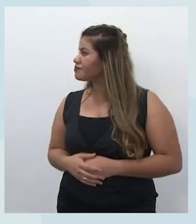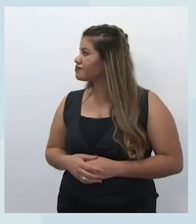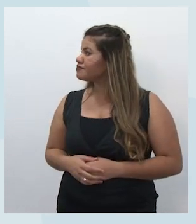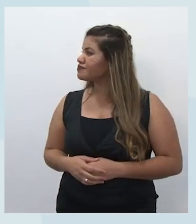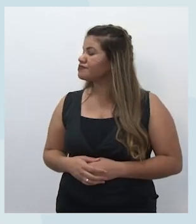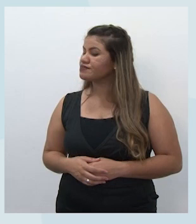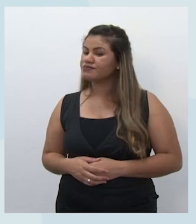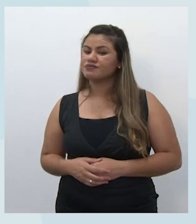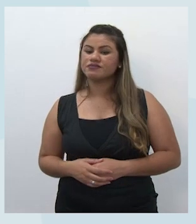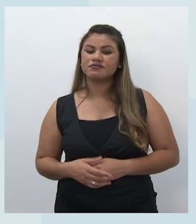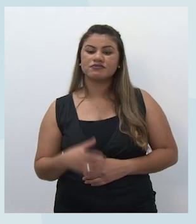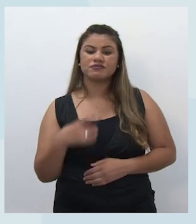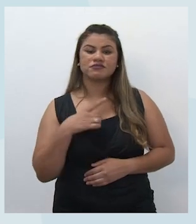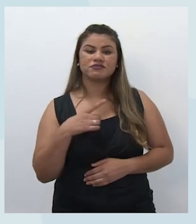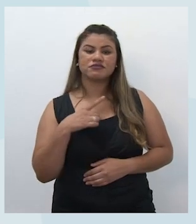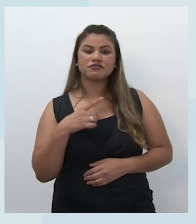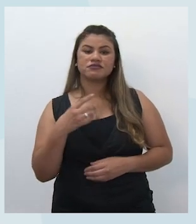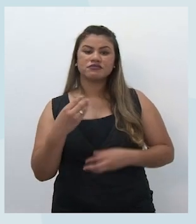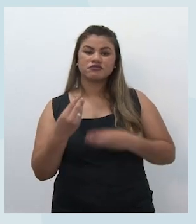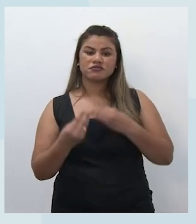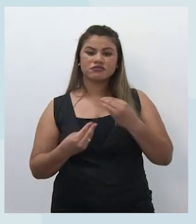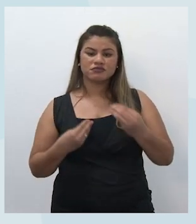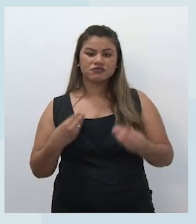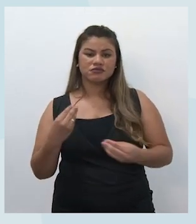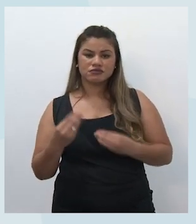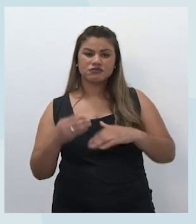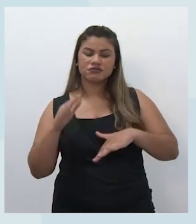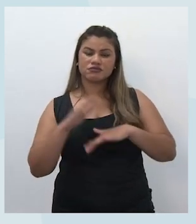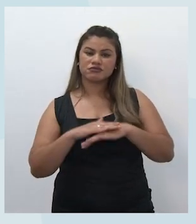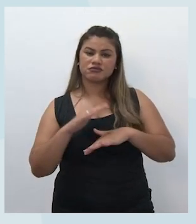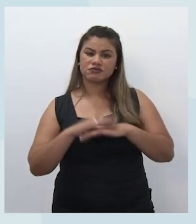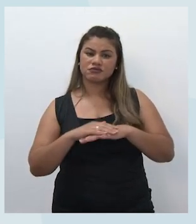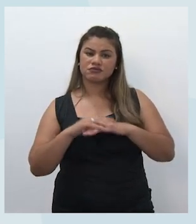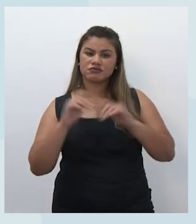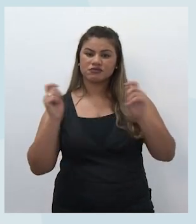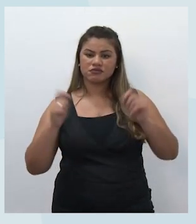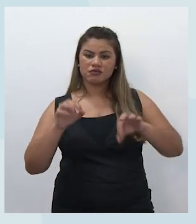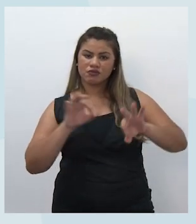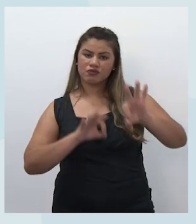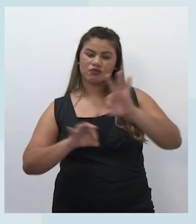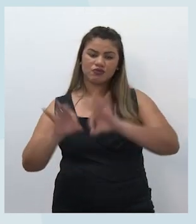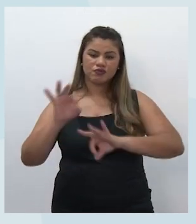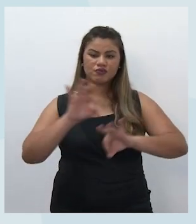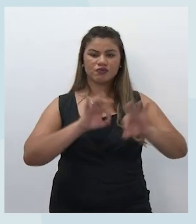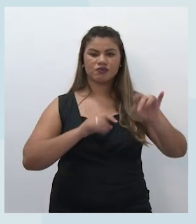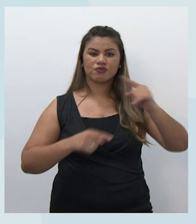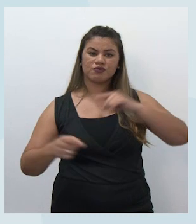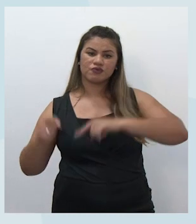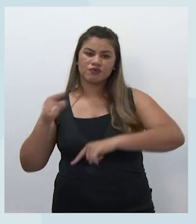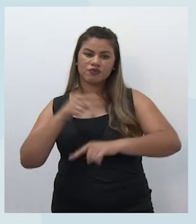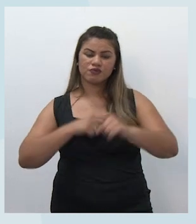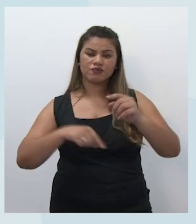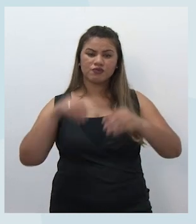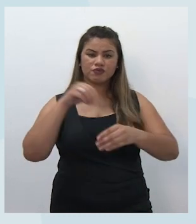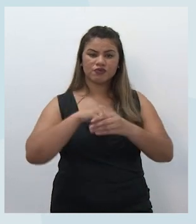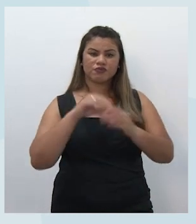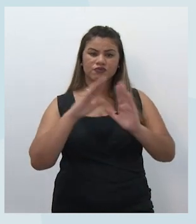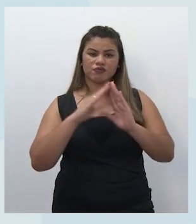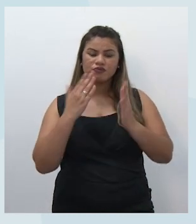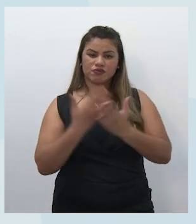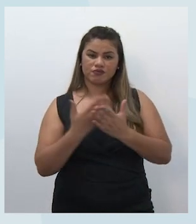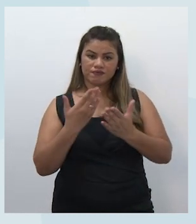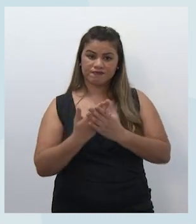uma noção de como a gente pode, como vai girar, como isso vai acontecer na escola. A